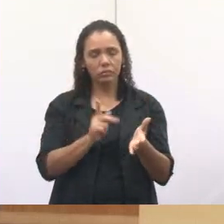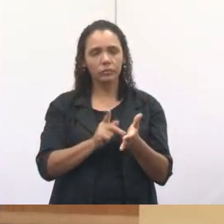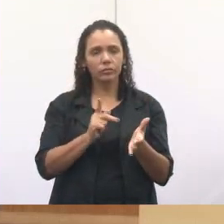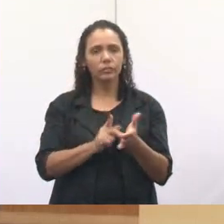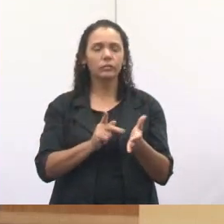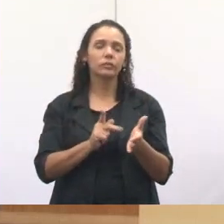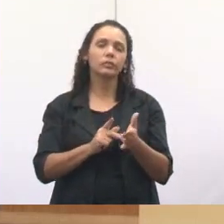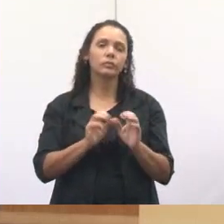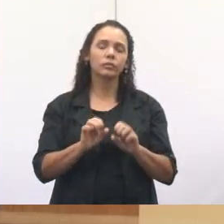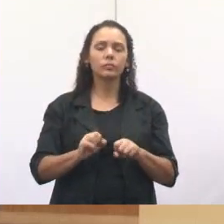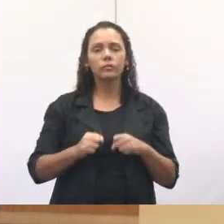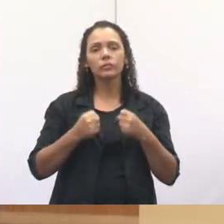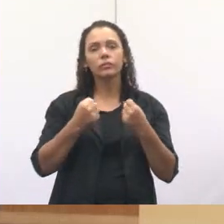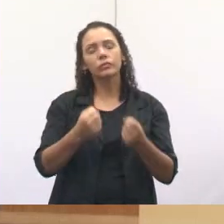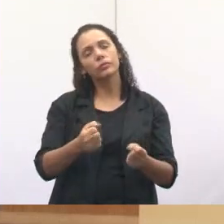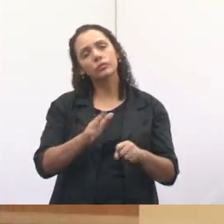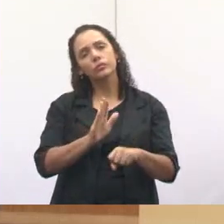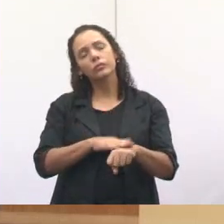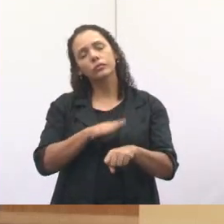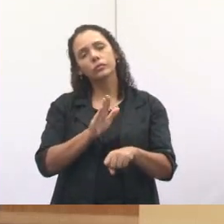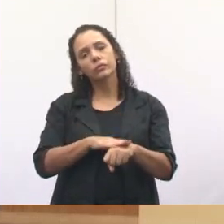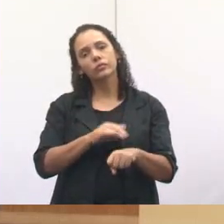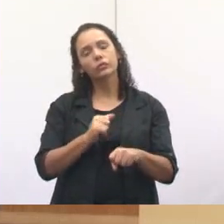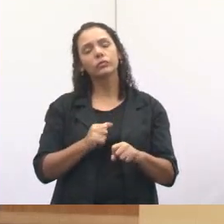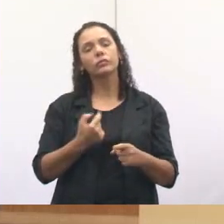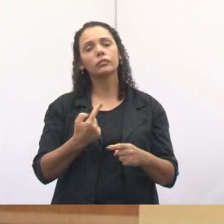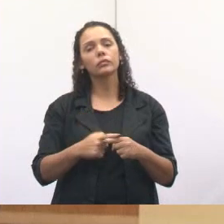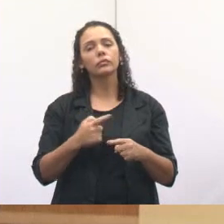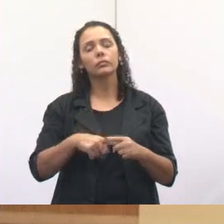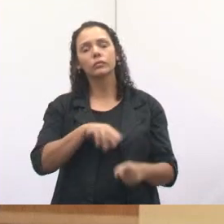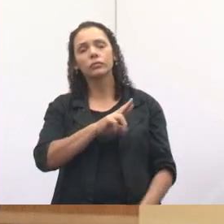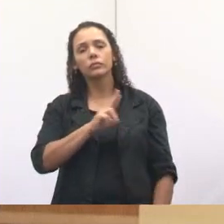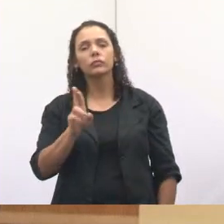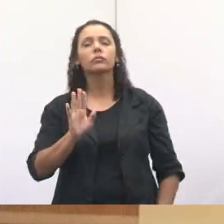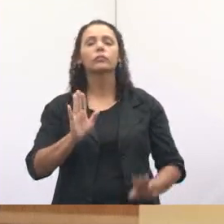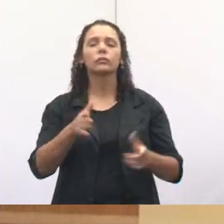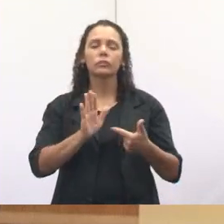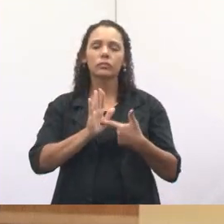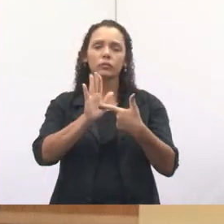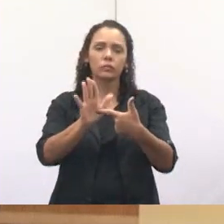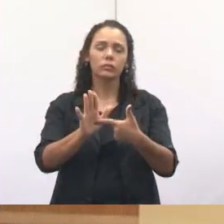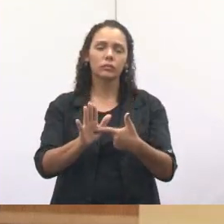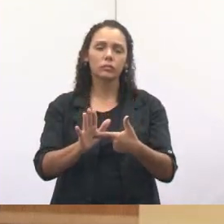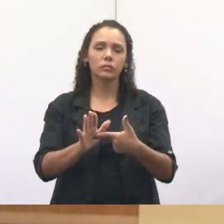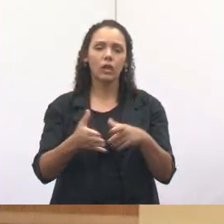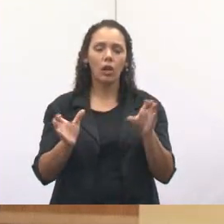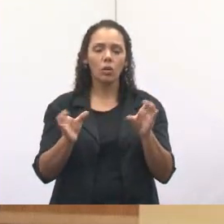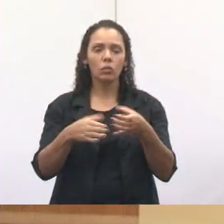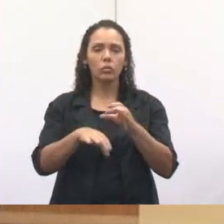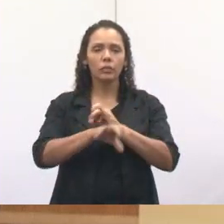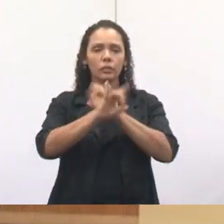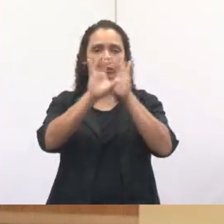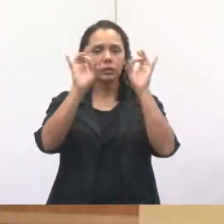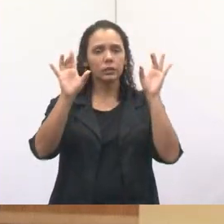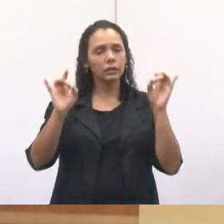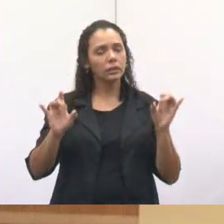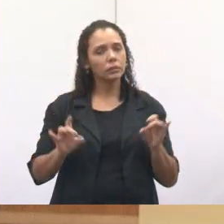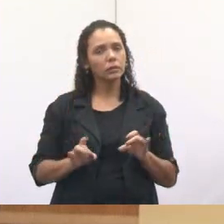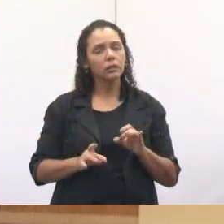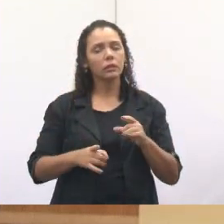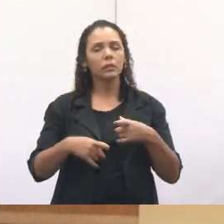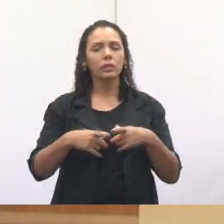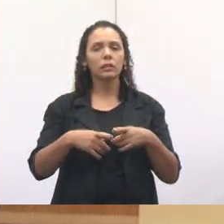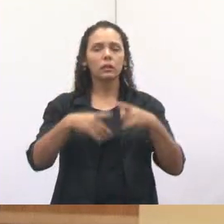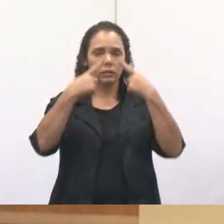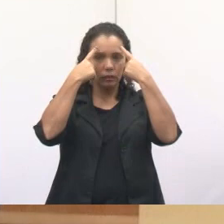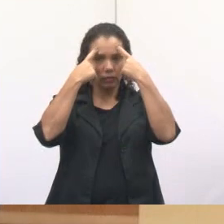ali uma atenção ainda maior, porque como o nome próprio sugere, é uma vara especializada nesses